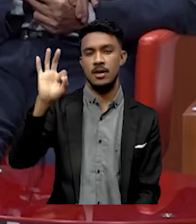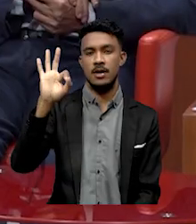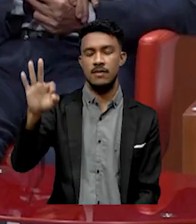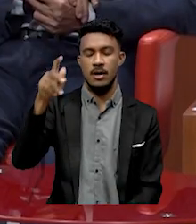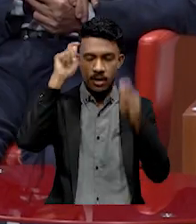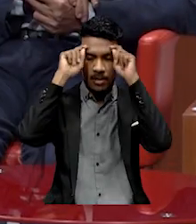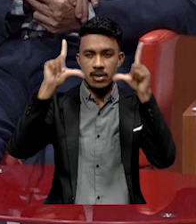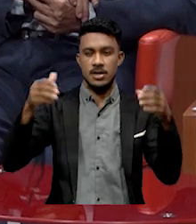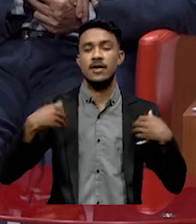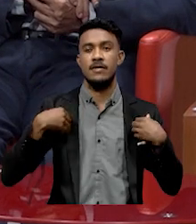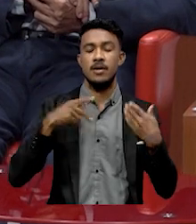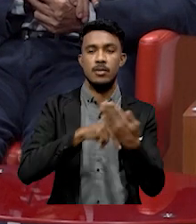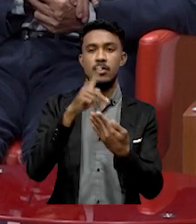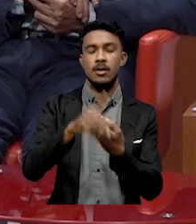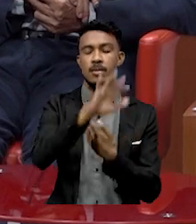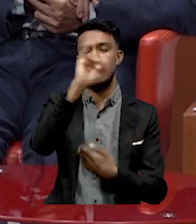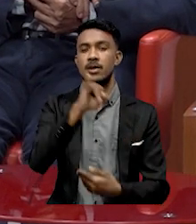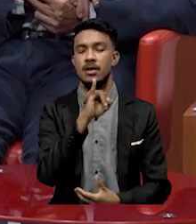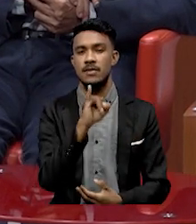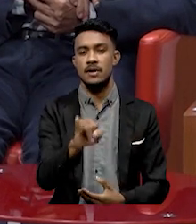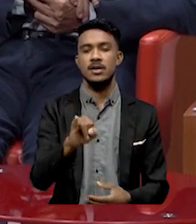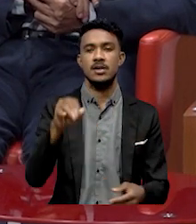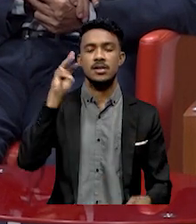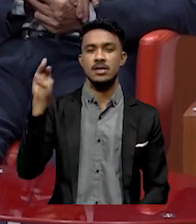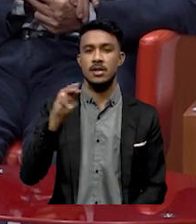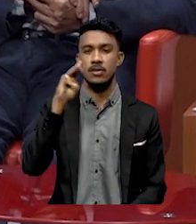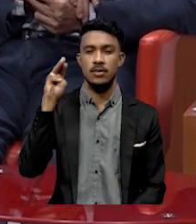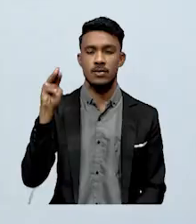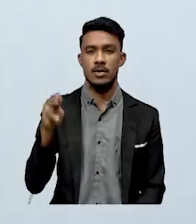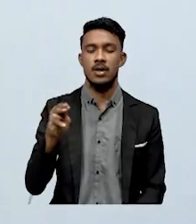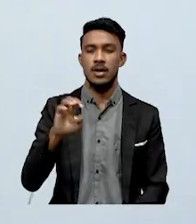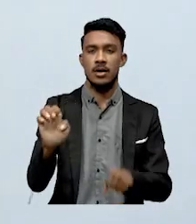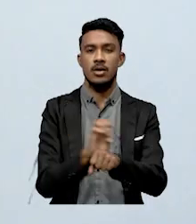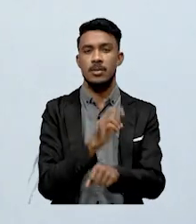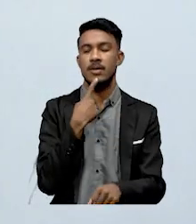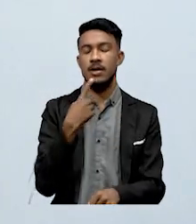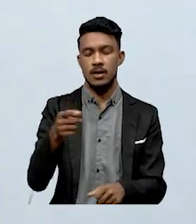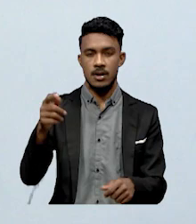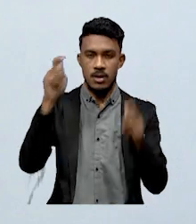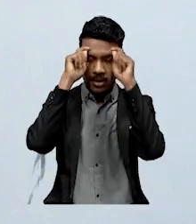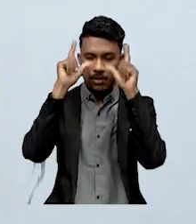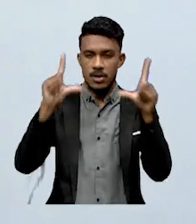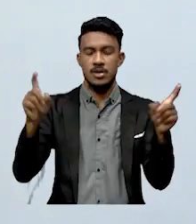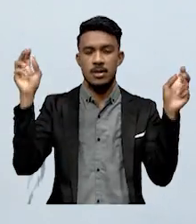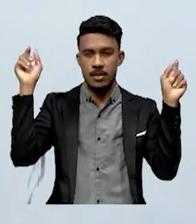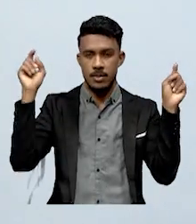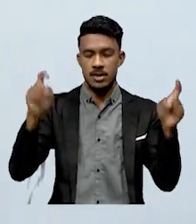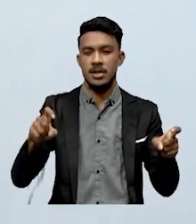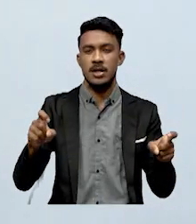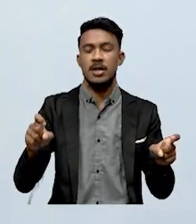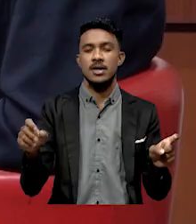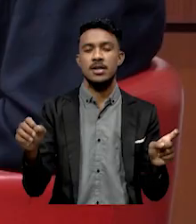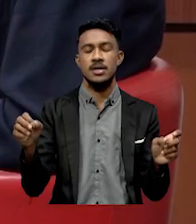a programa Grande Entrevista segunda semana ne. Economista ne explica Timor-Leste precisa setor privado ne beburas,